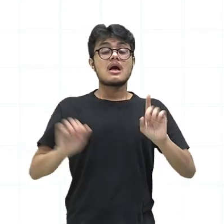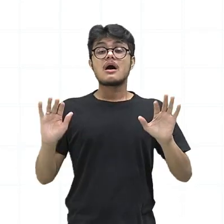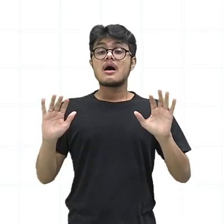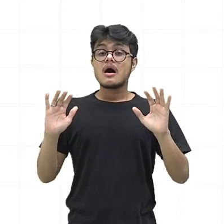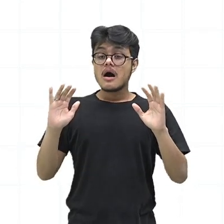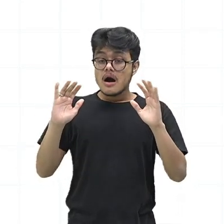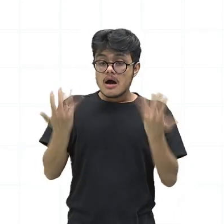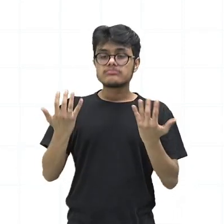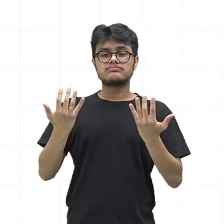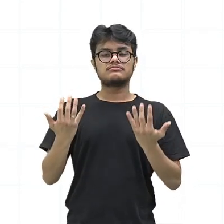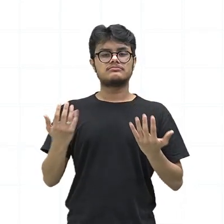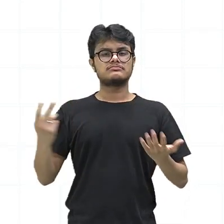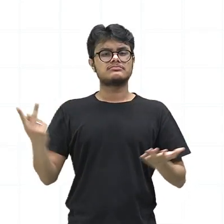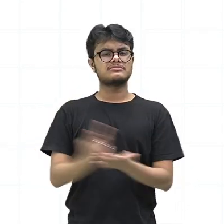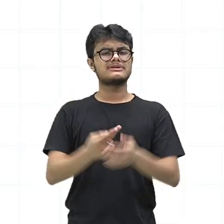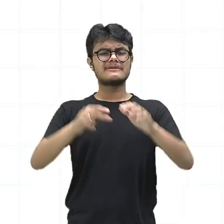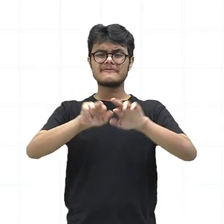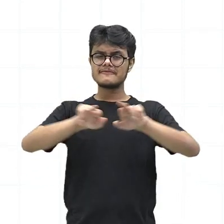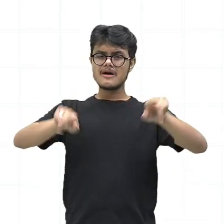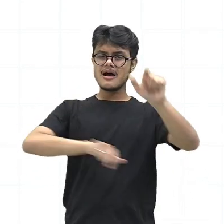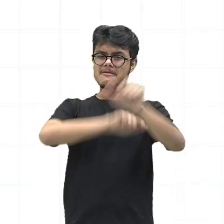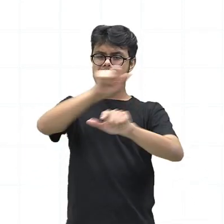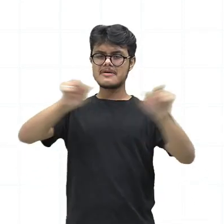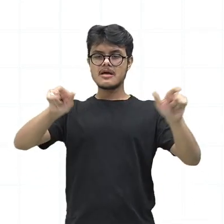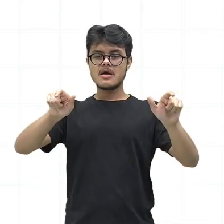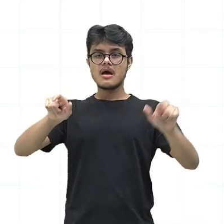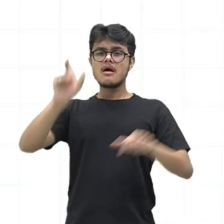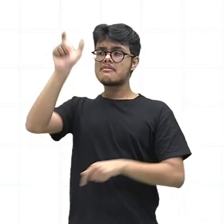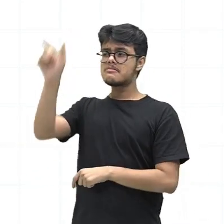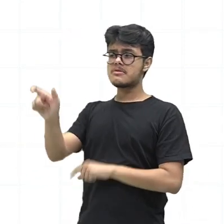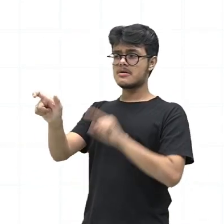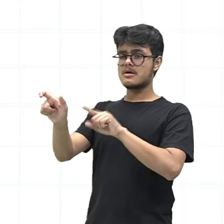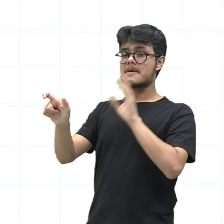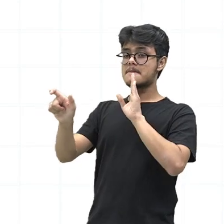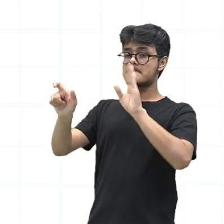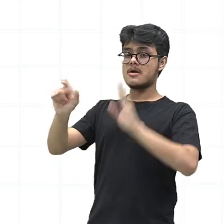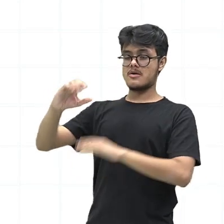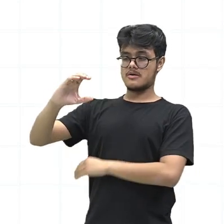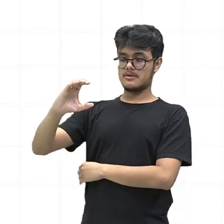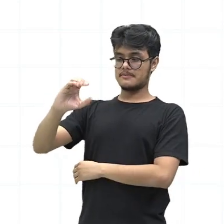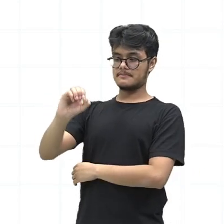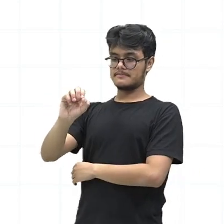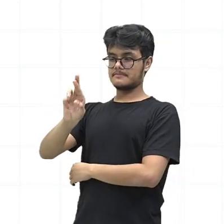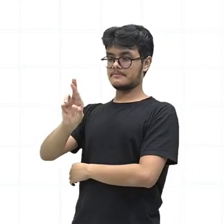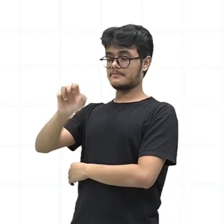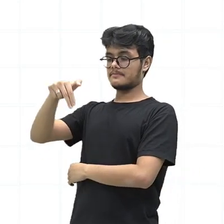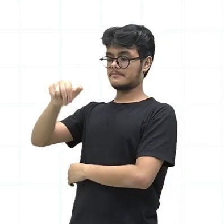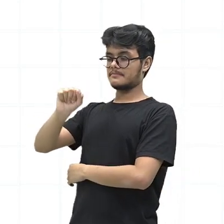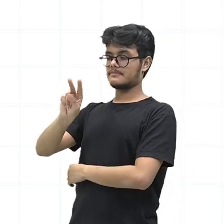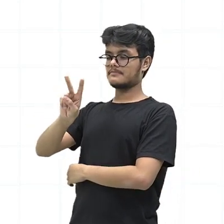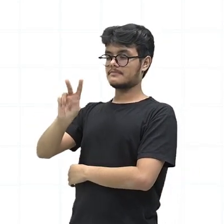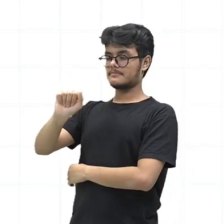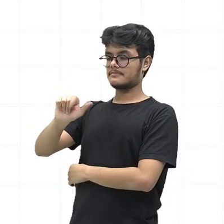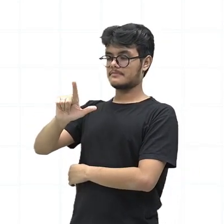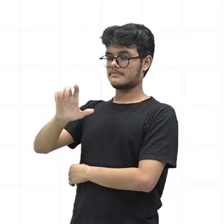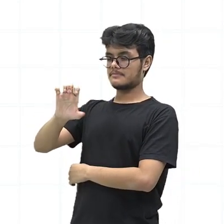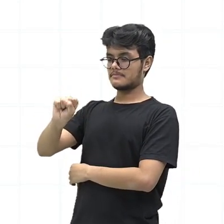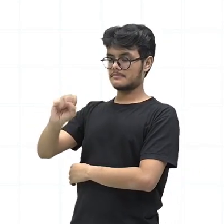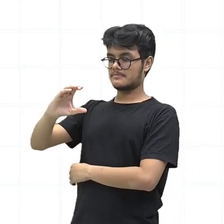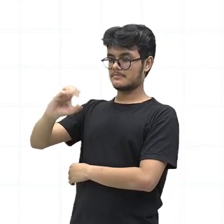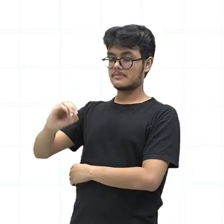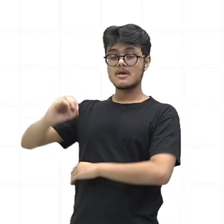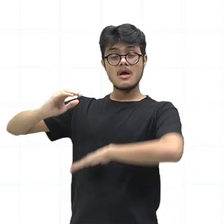feito por muitas mãos. E tem uma mão muito importante aí, que é o carnavalesco. O que é o carnavalesco? Ele